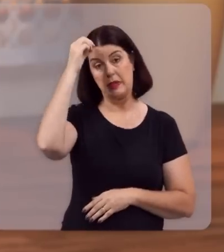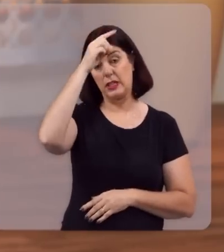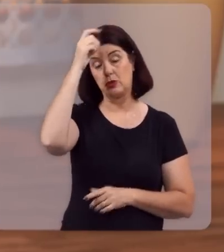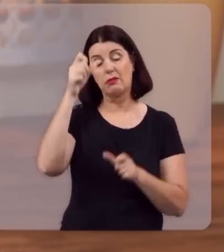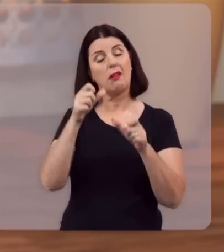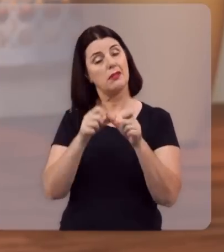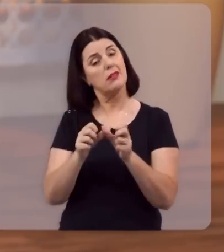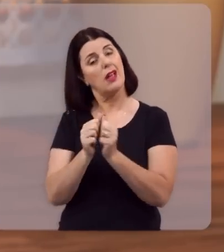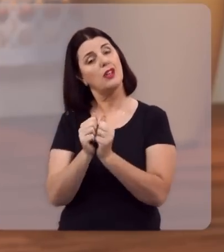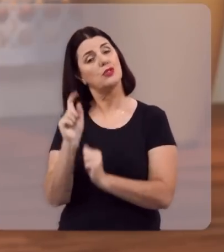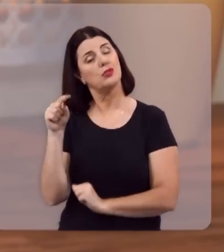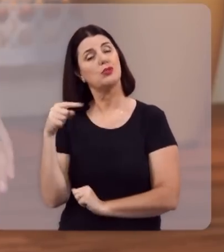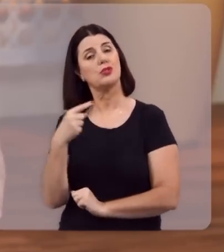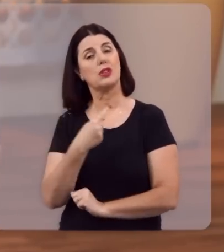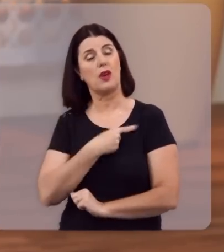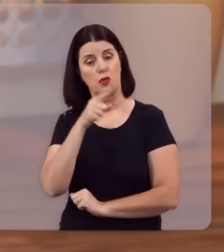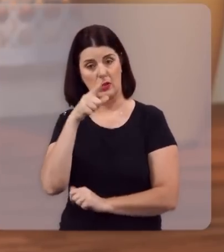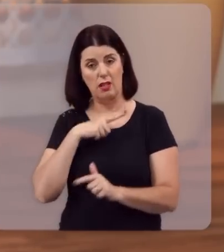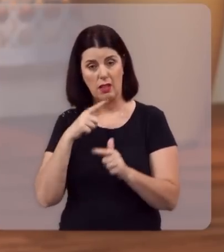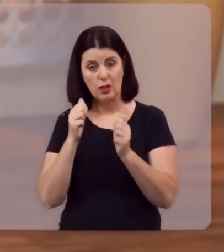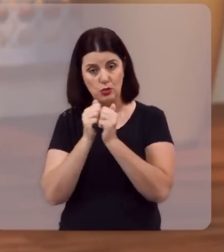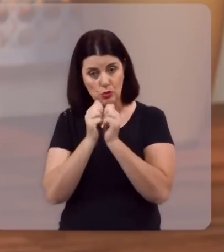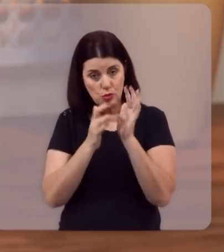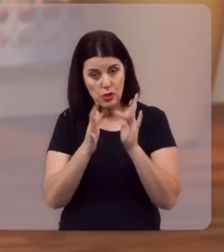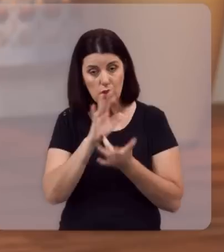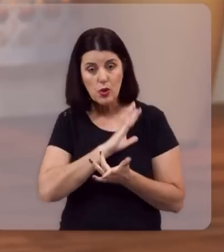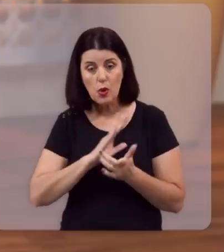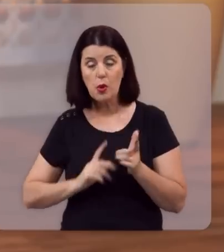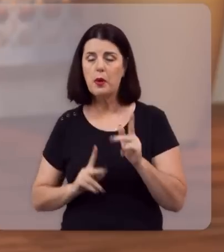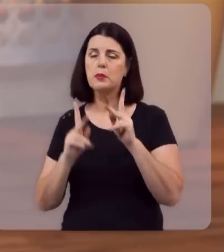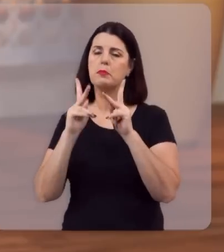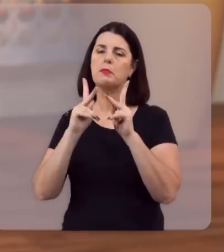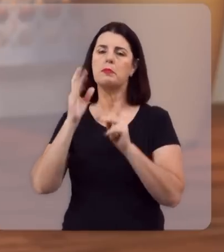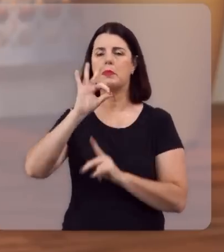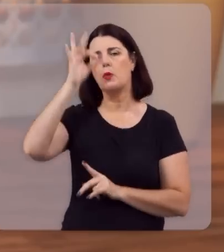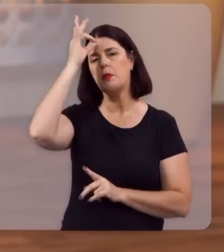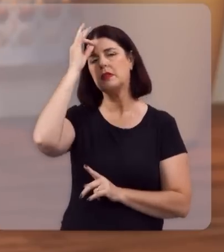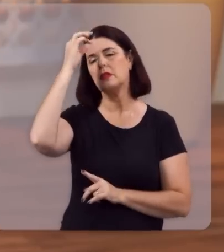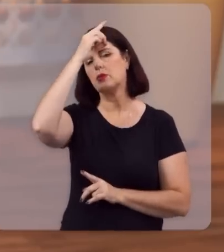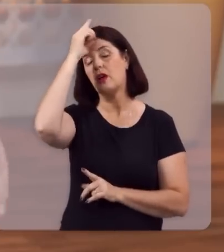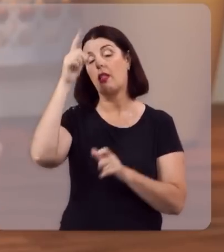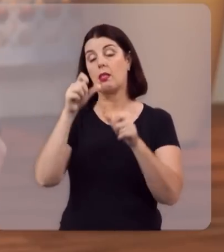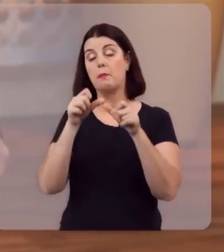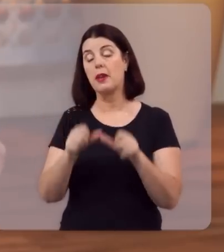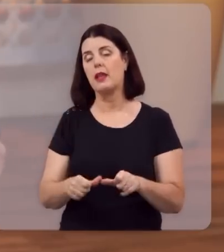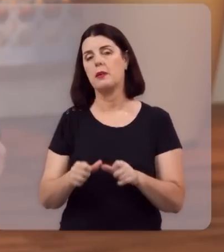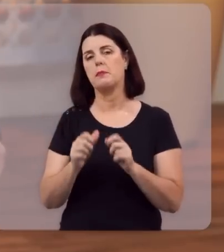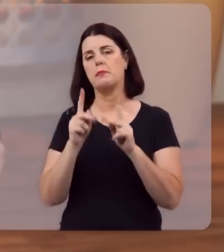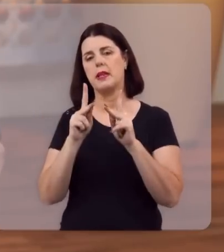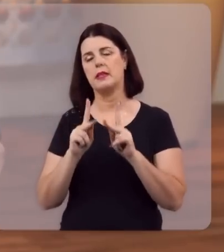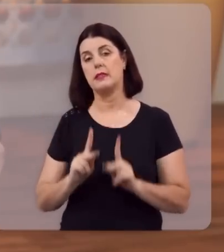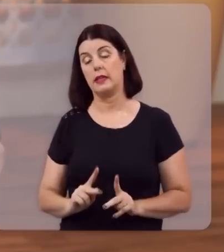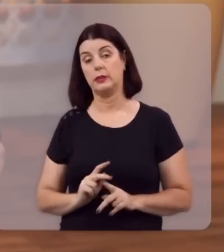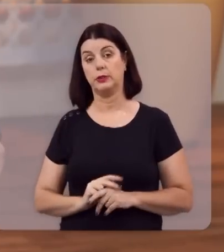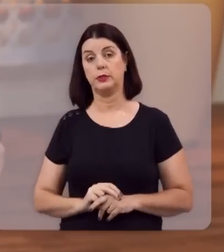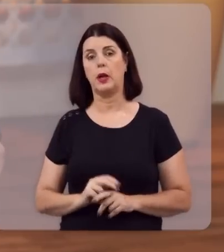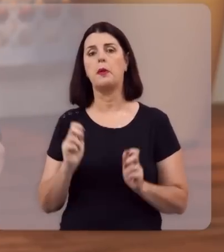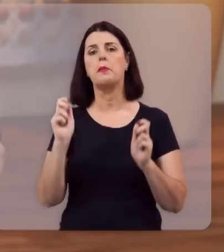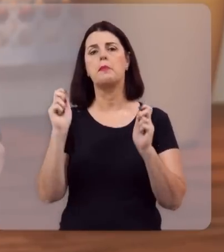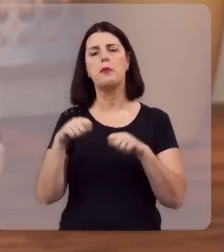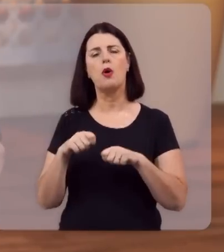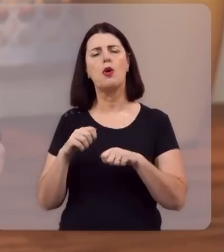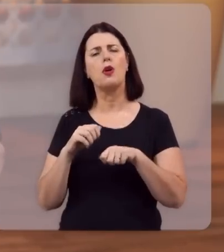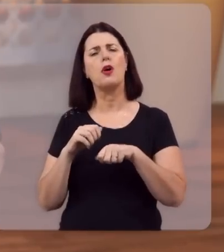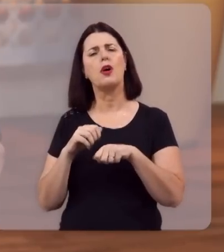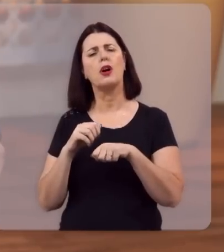o espírito santo está presente se você está em Cristo Espírito Santo está presente na sua história e na sua vida é ele